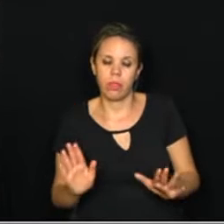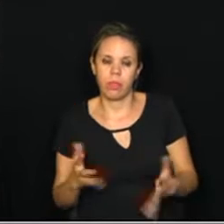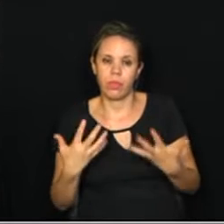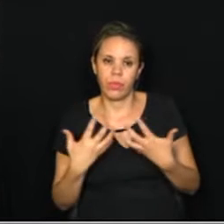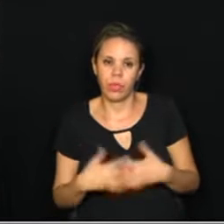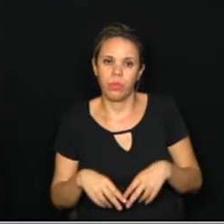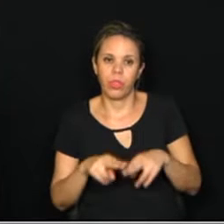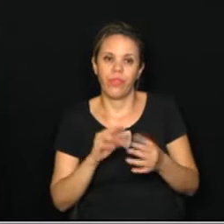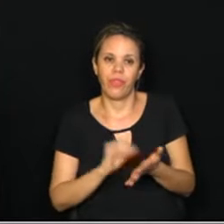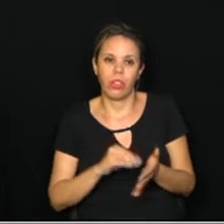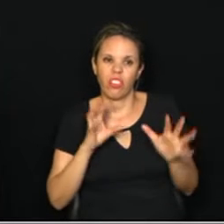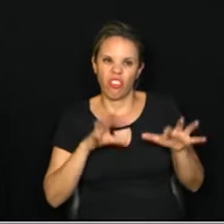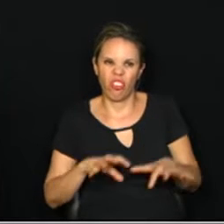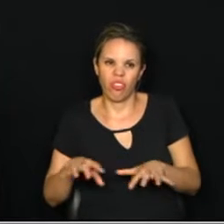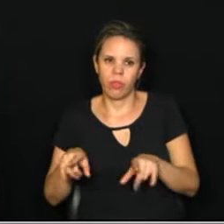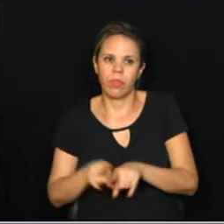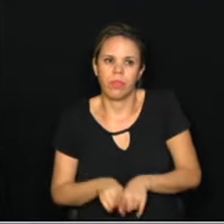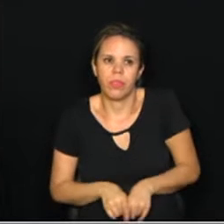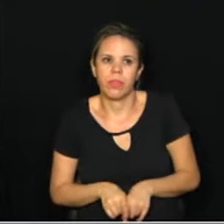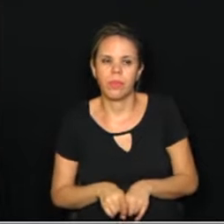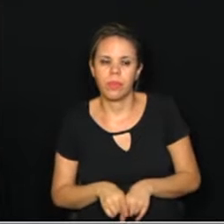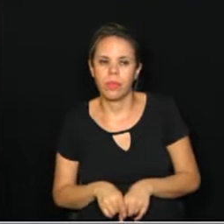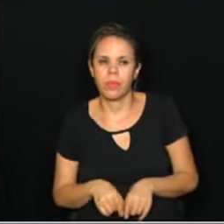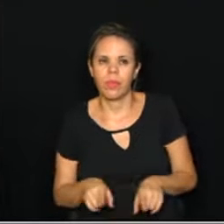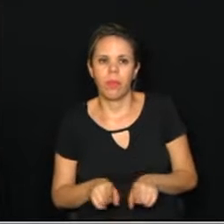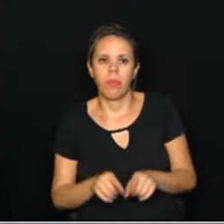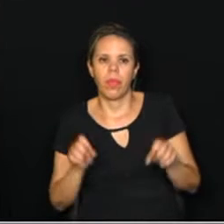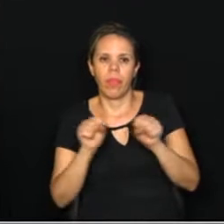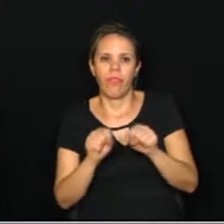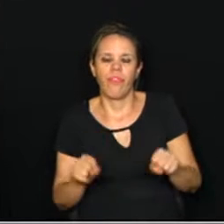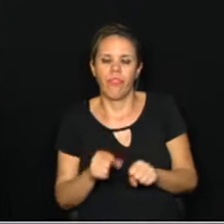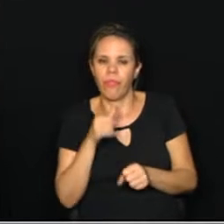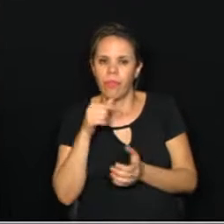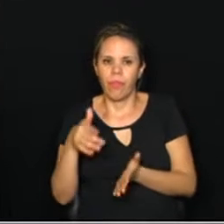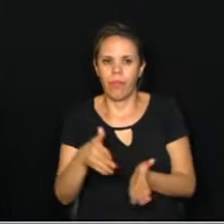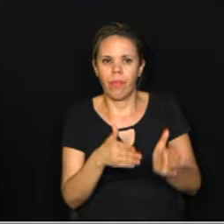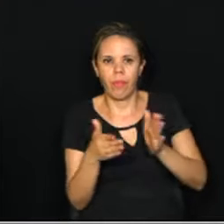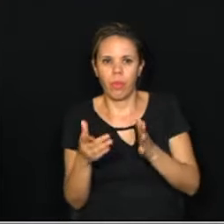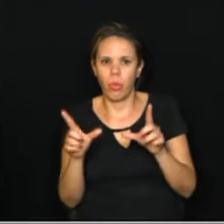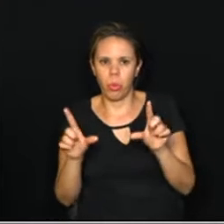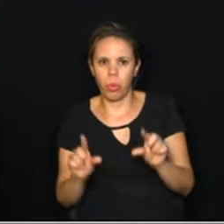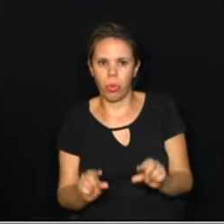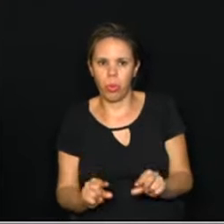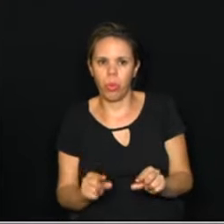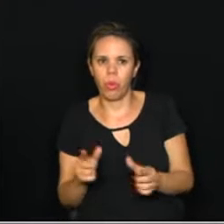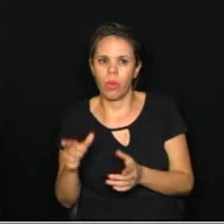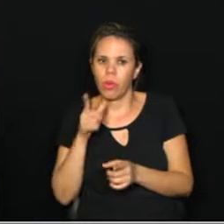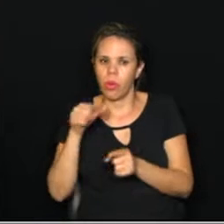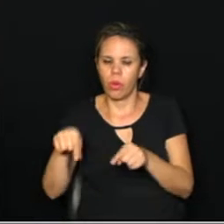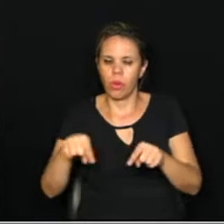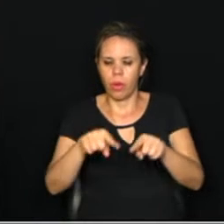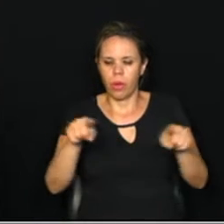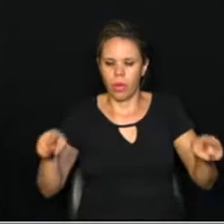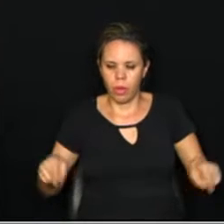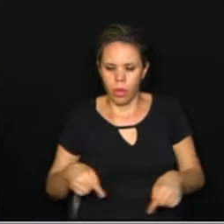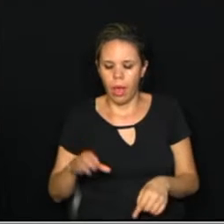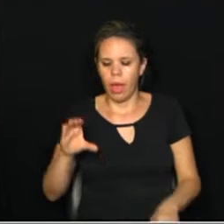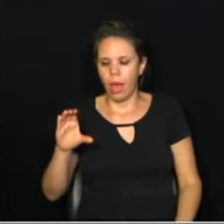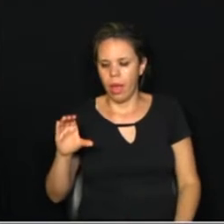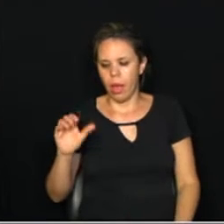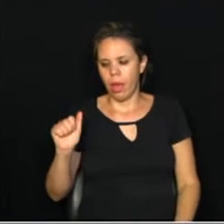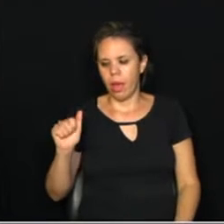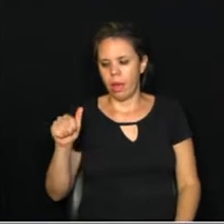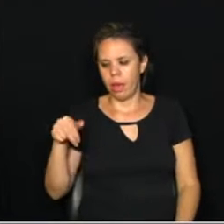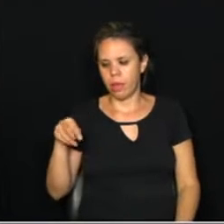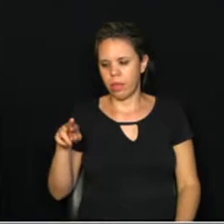é a causa das vazões de afluência do sistema Cantareira, que estão bastante baixas também. As vazões de afluência são